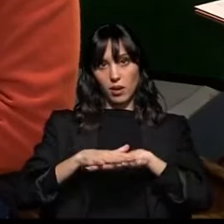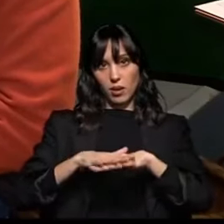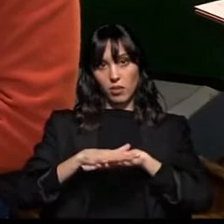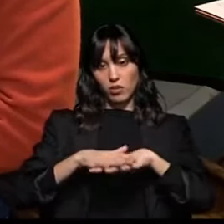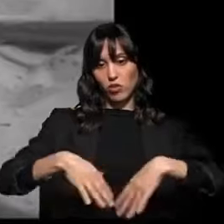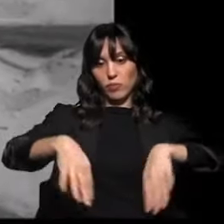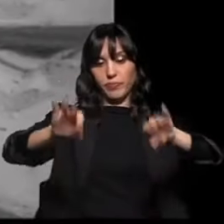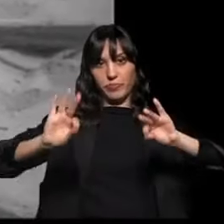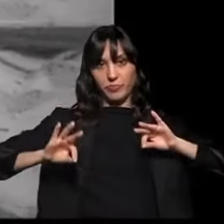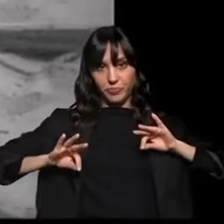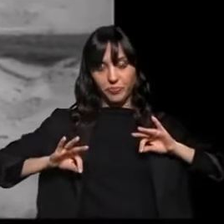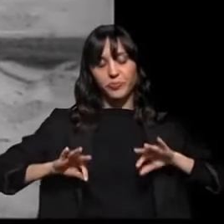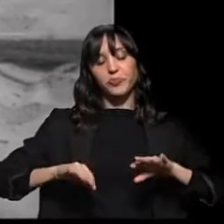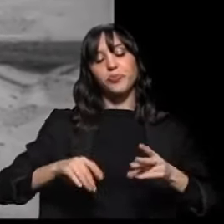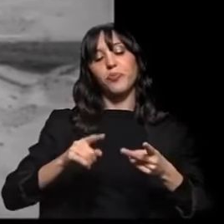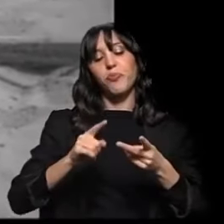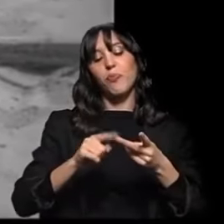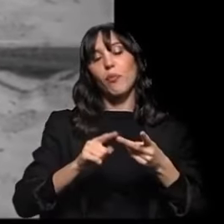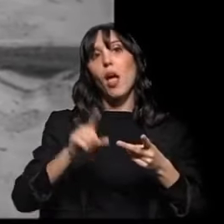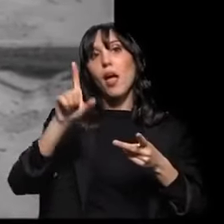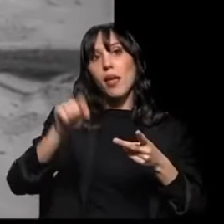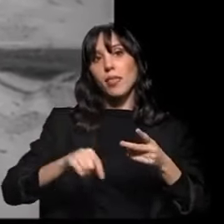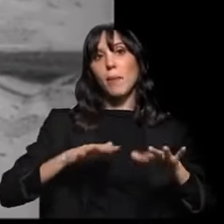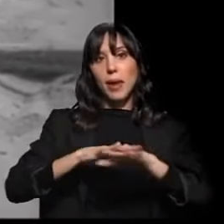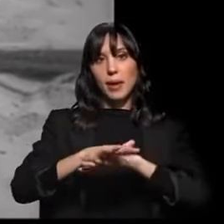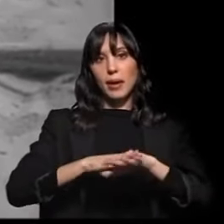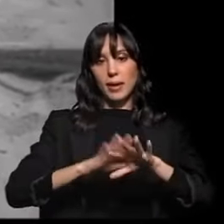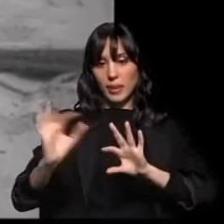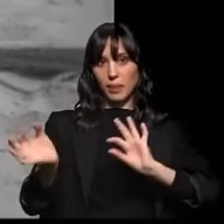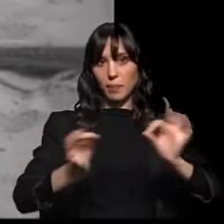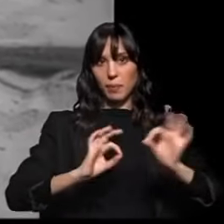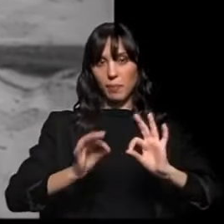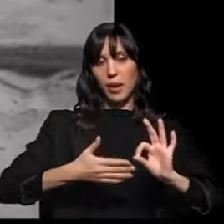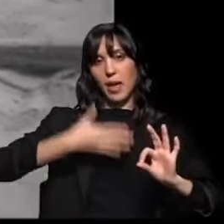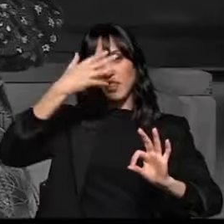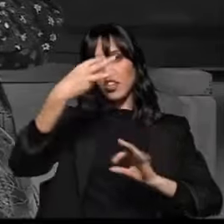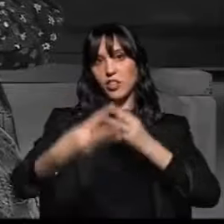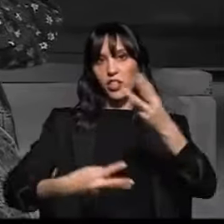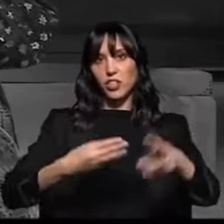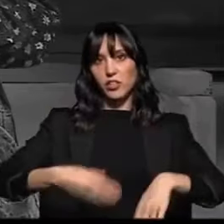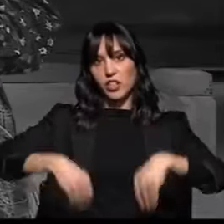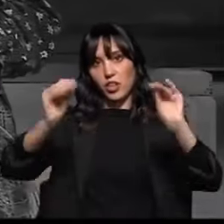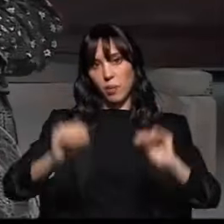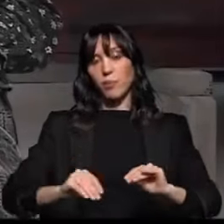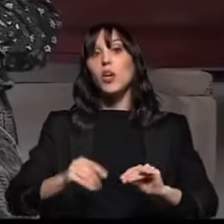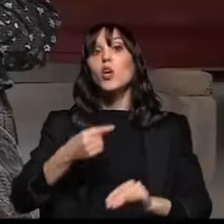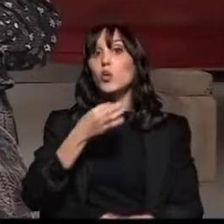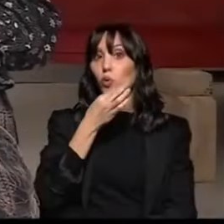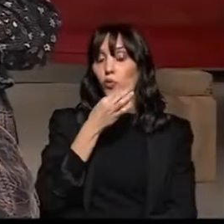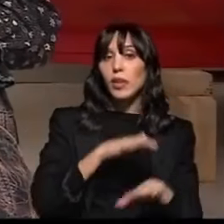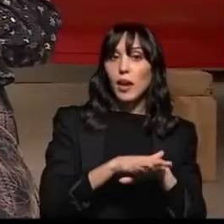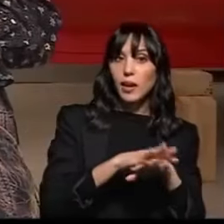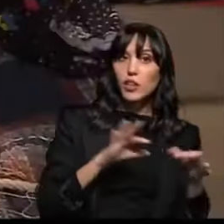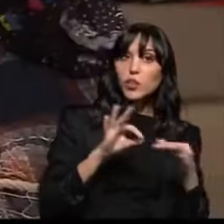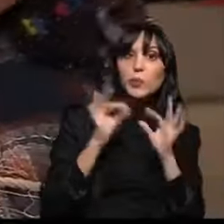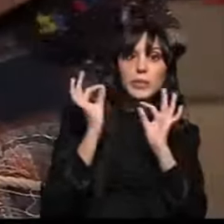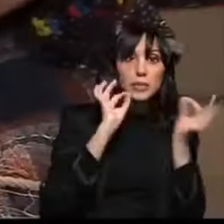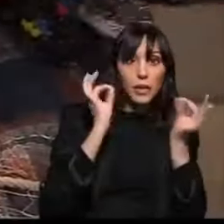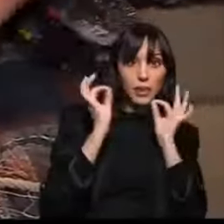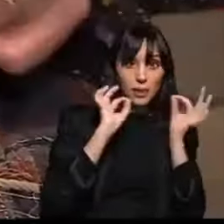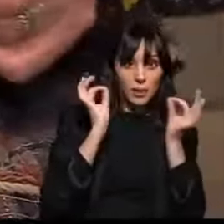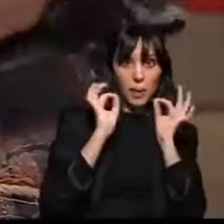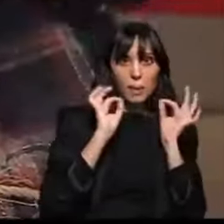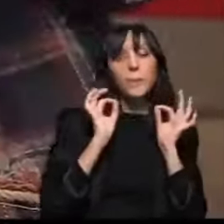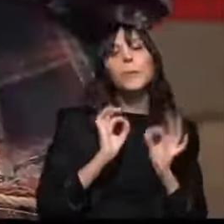praia. A mulher tinha que bater as redes em 3 em 3 dias, que era para estender-se, para falar nas redes da sardinha.